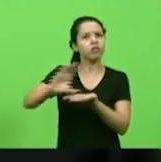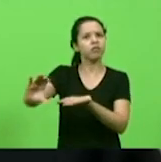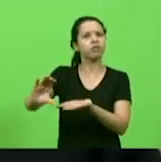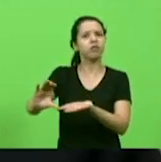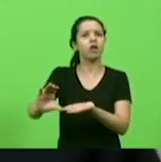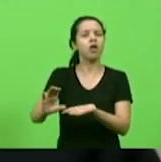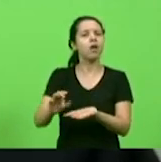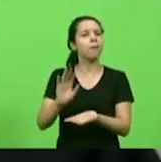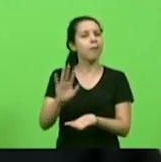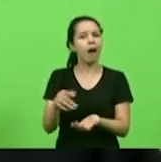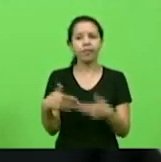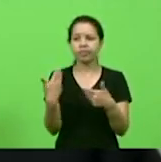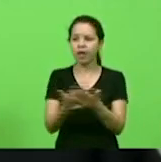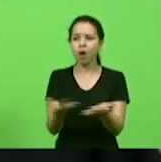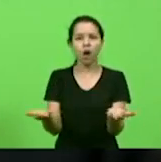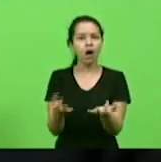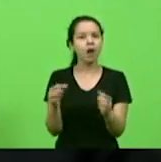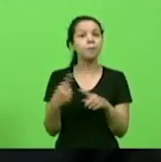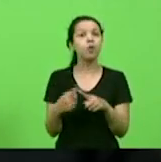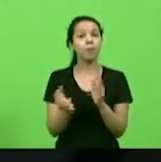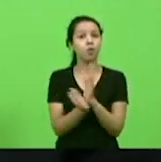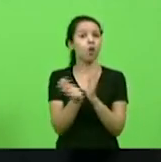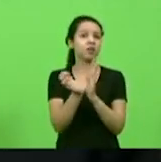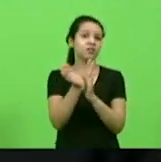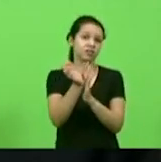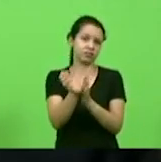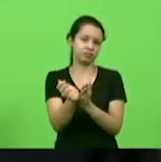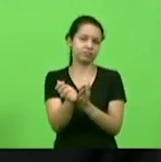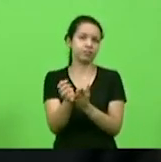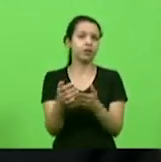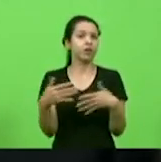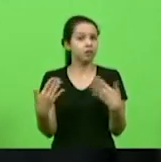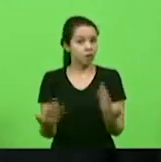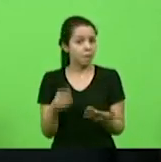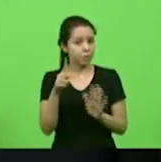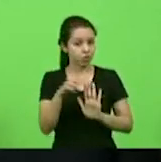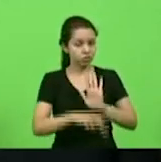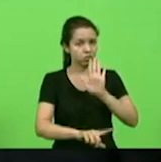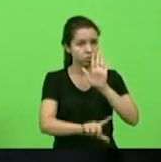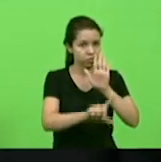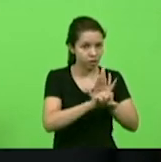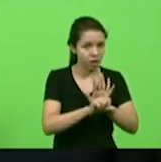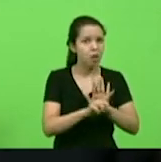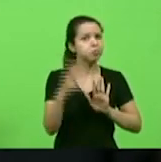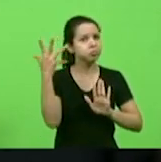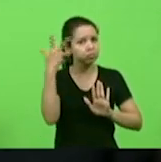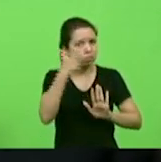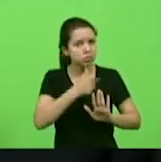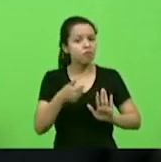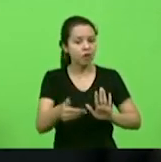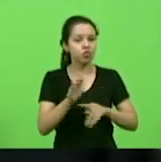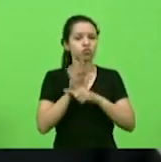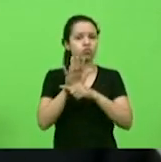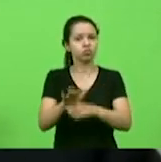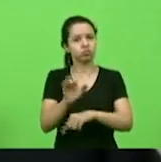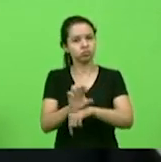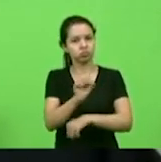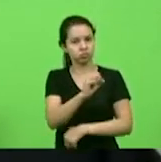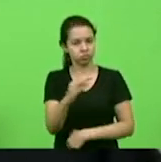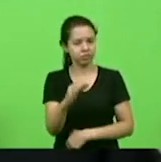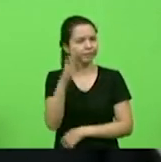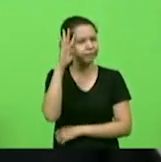projeto de lei é um projeto muito bonito, no qual vai beneficiar o Estado de Santa Catarina. O terceiro projeto